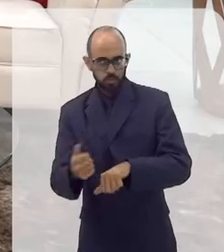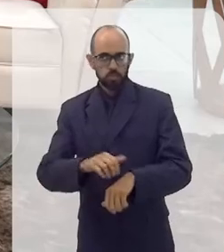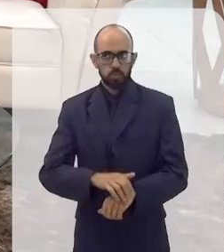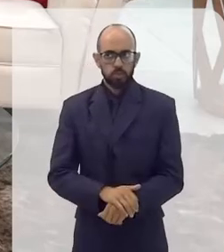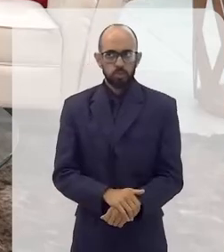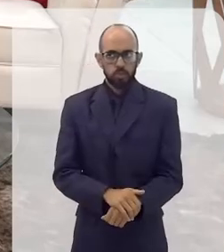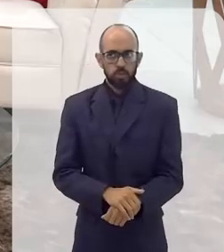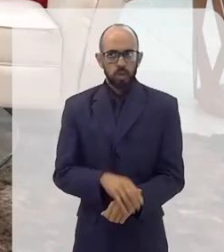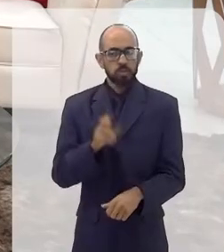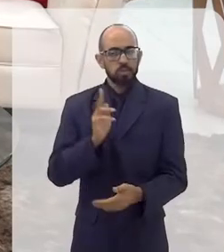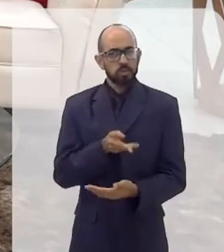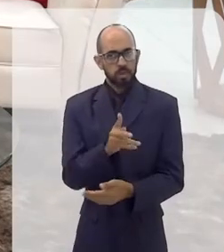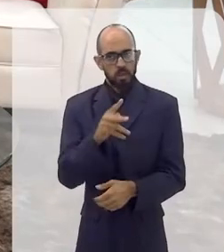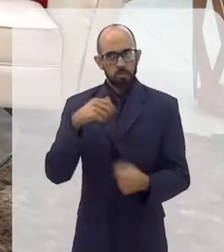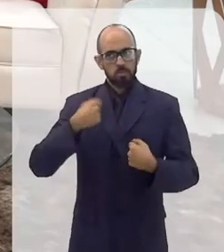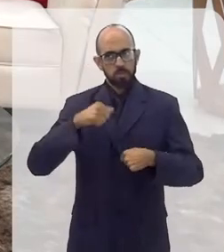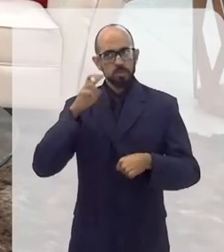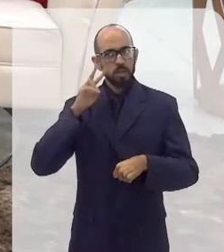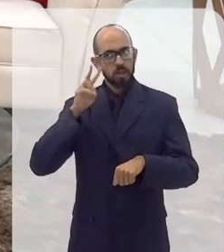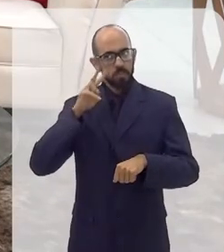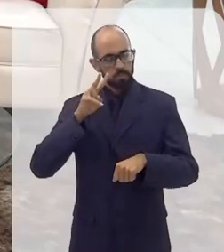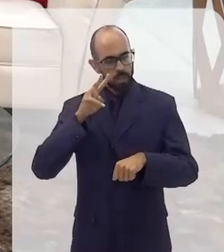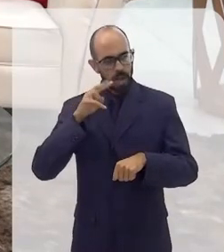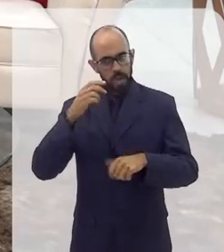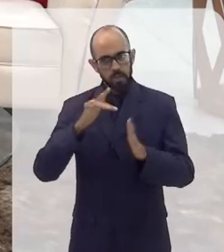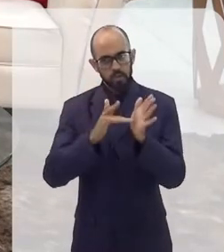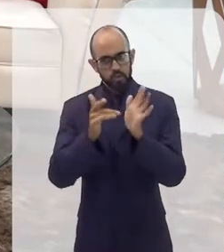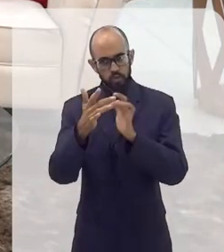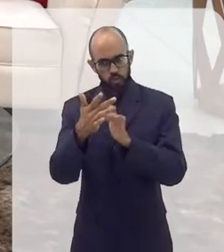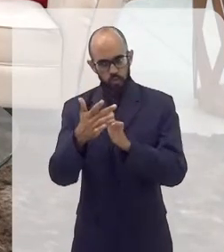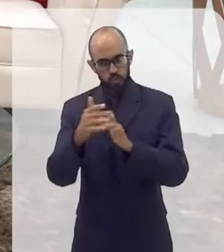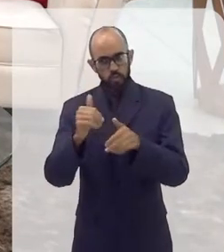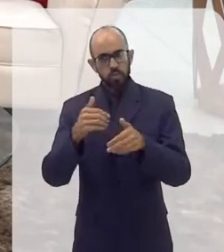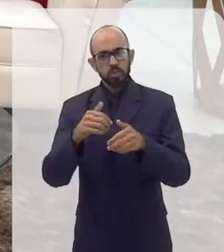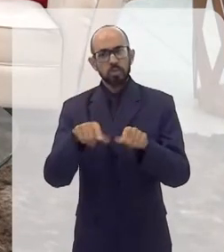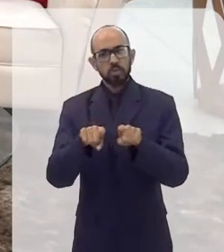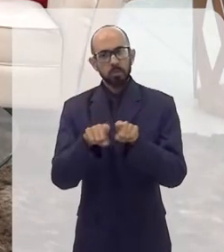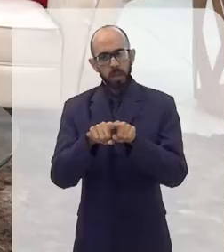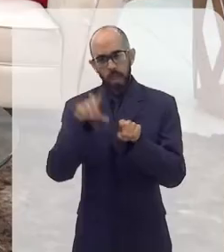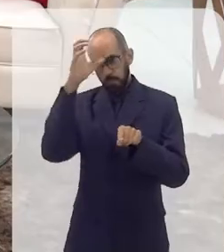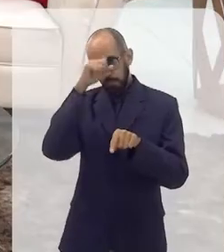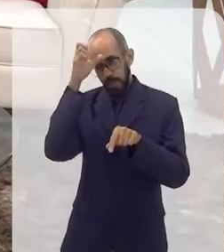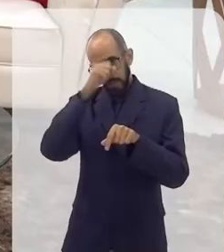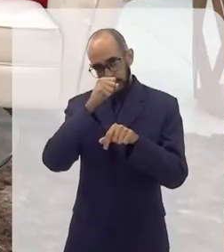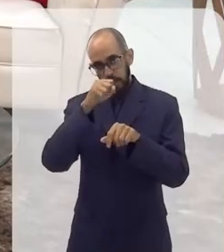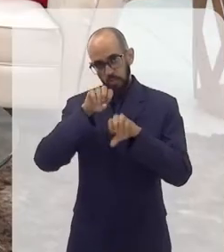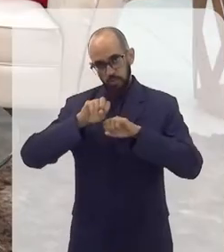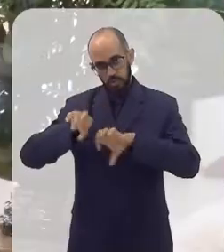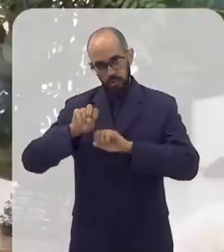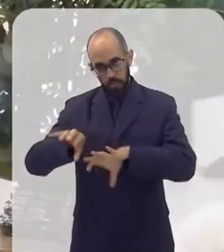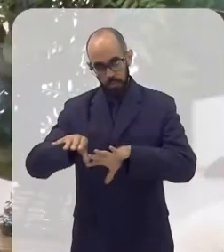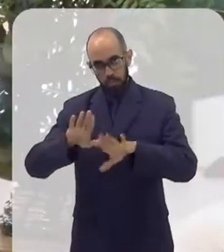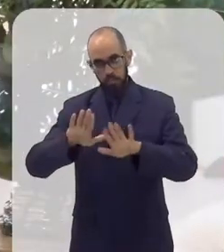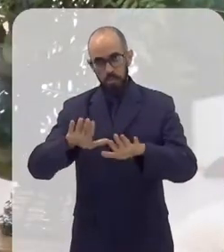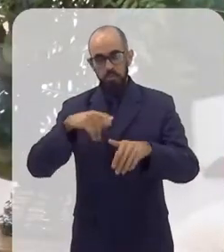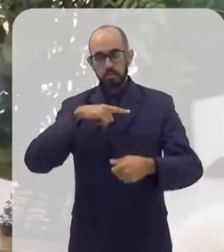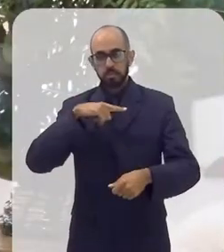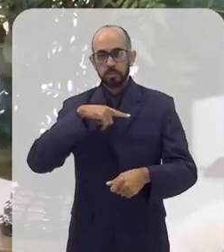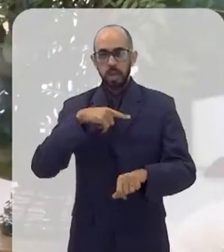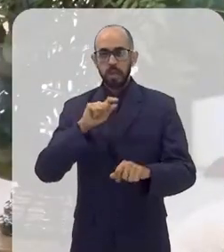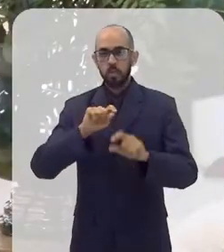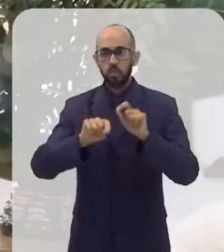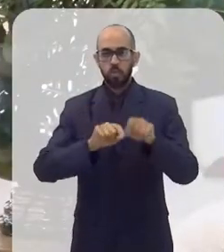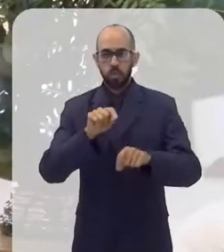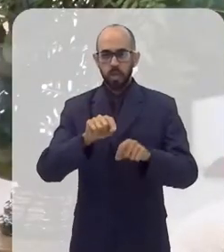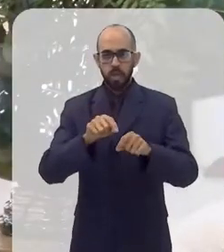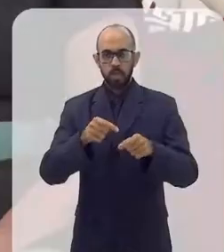si o nome de Cristo, de sempre lembrar dele e de guardar os seus mandamentos. Mas existe sim uma ordenança no momento